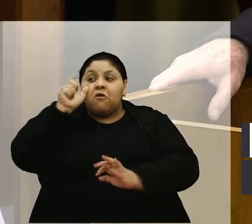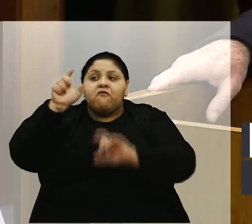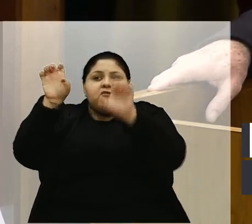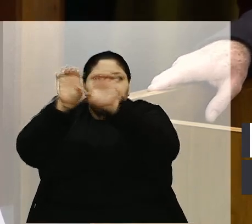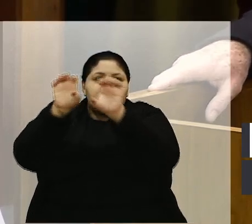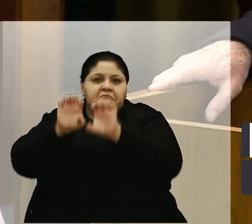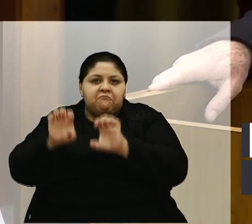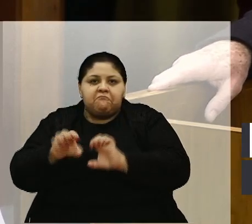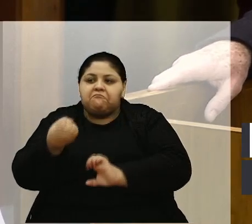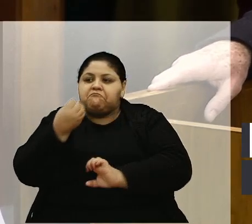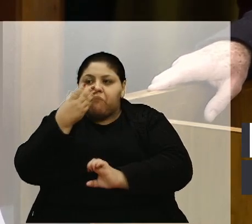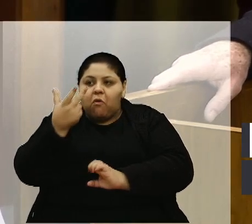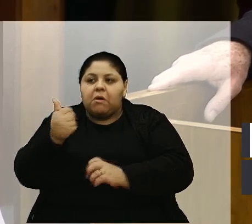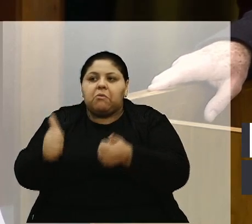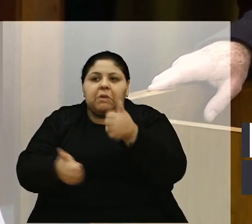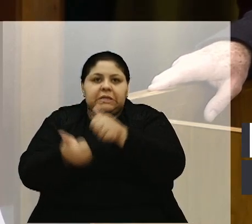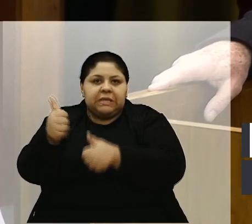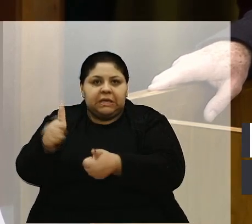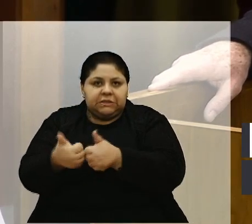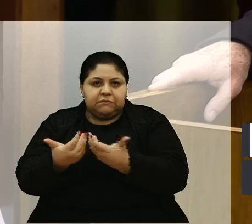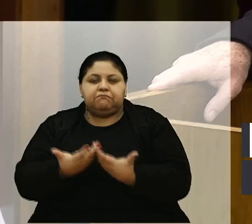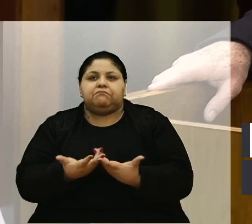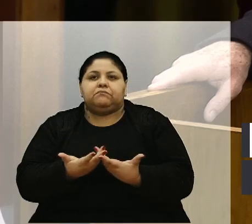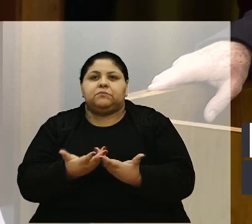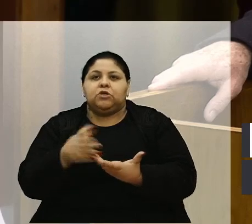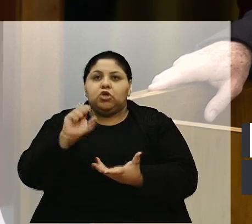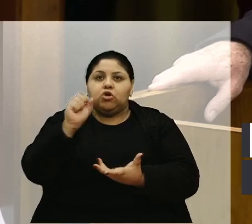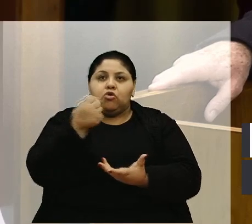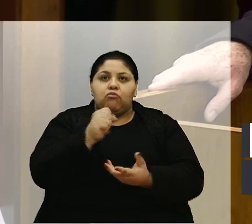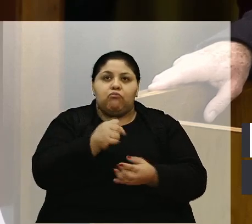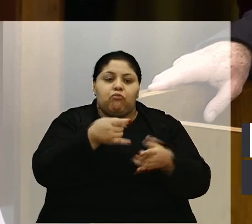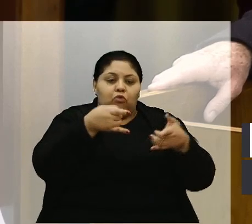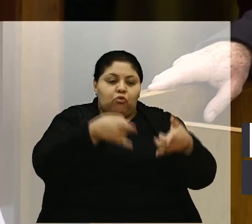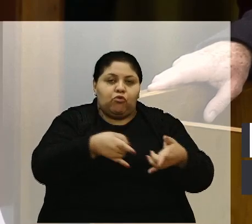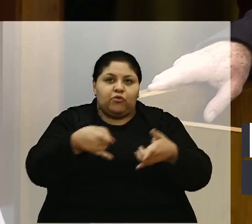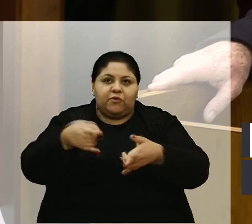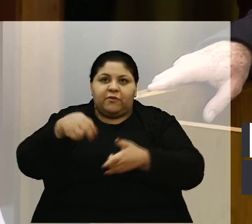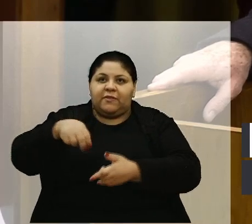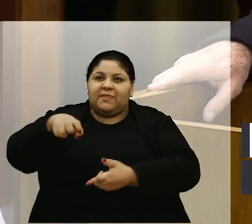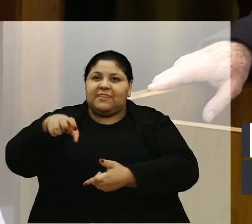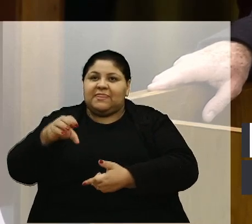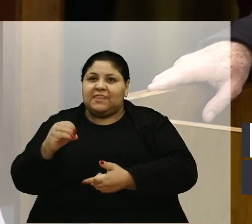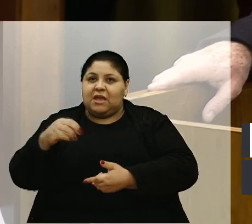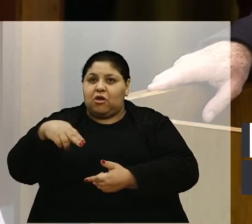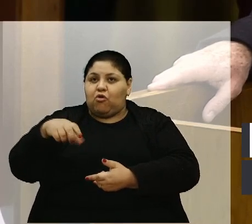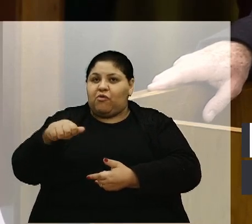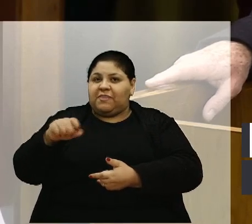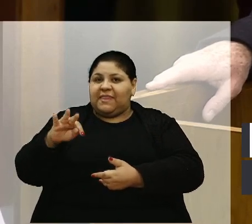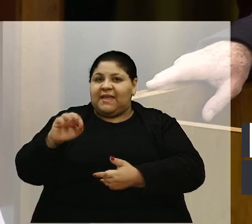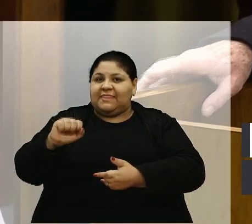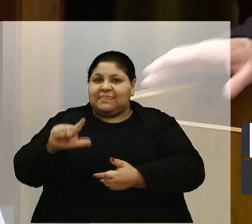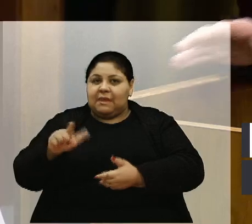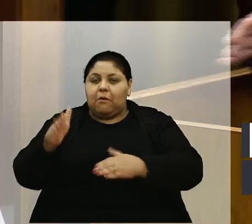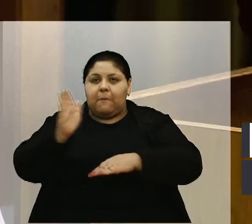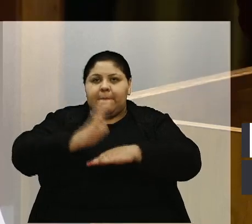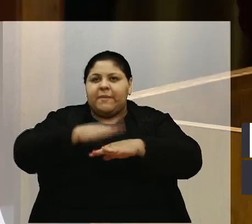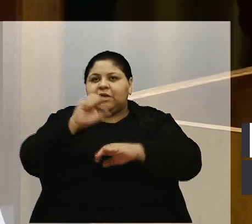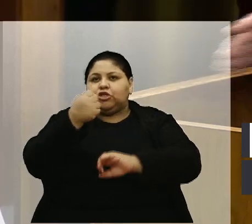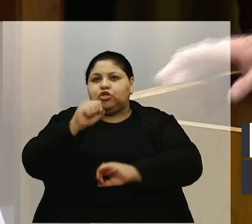de boa qualidade, com 8 leitos neonatais, 8 leitos de UTI,